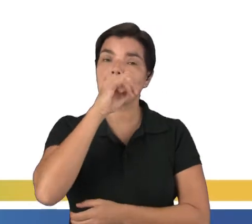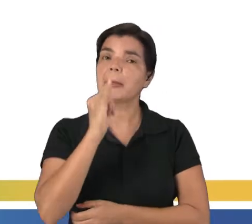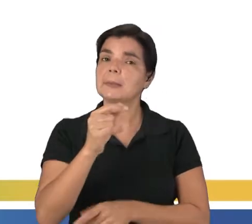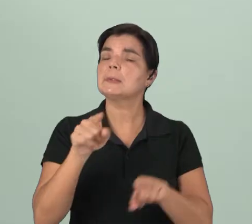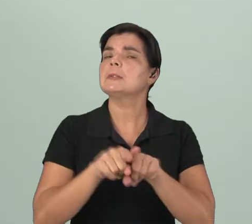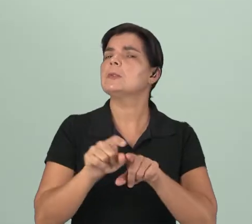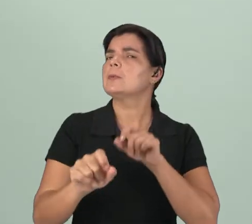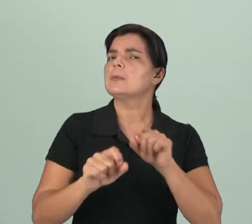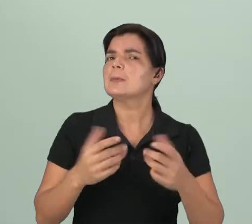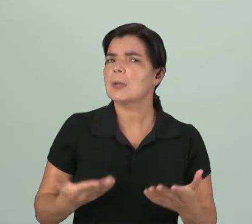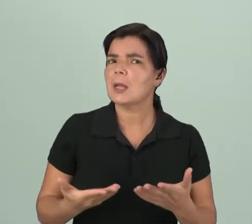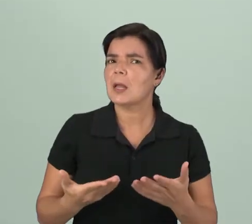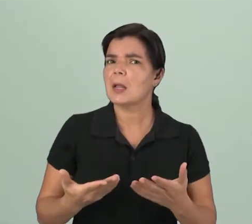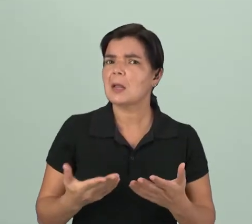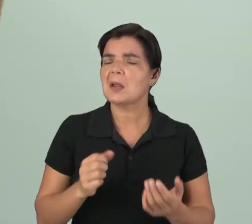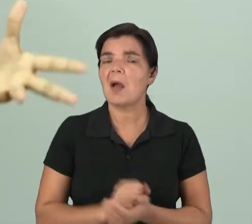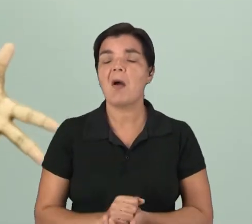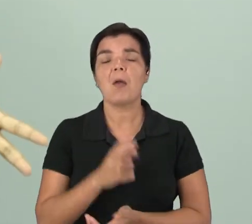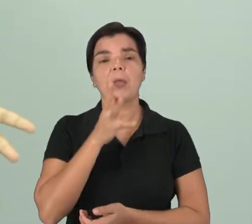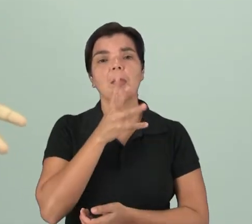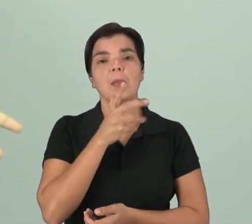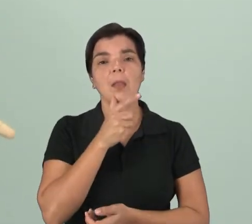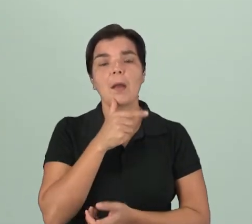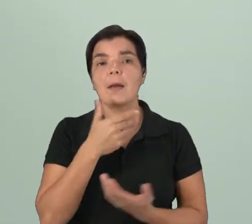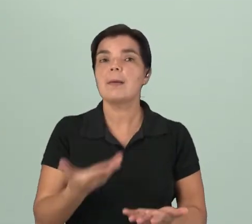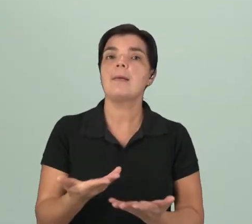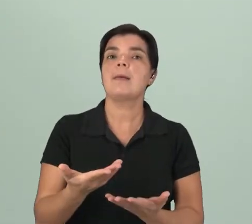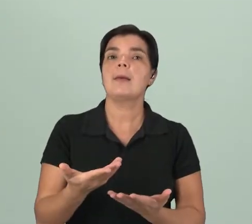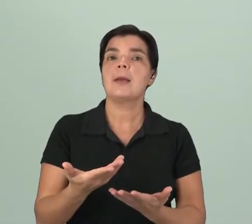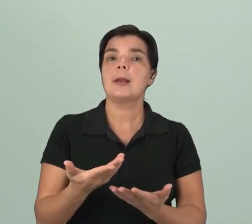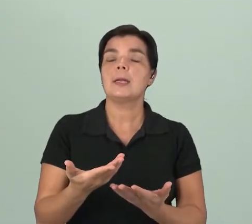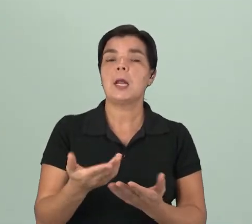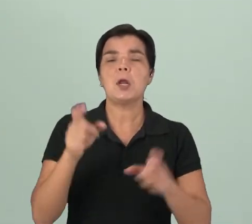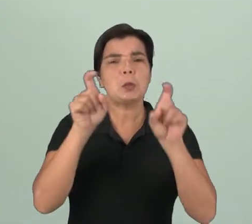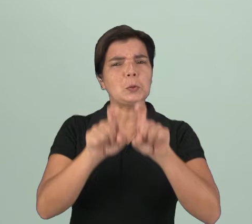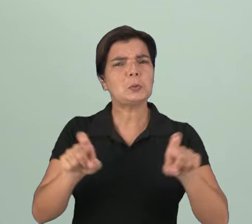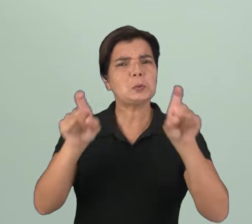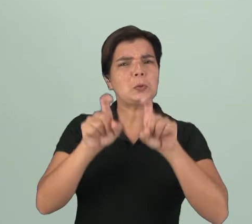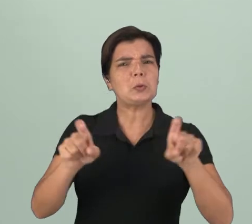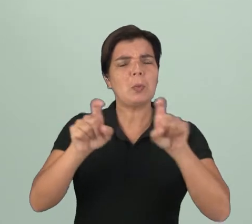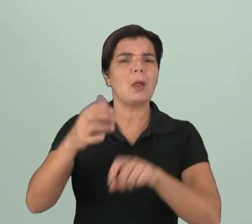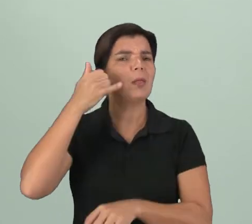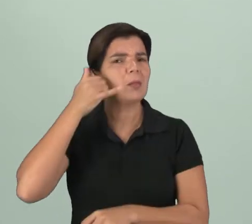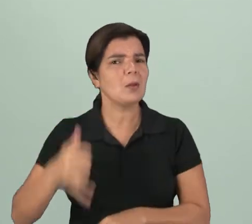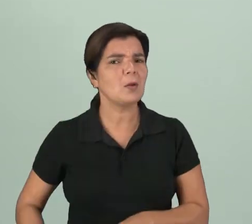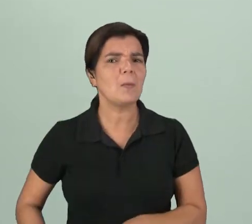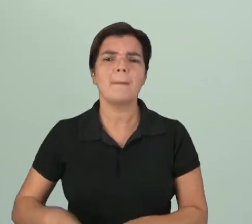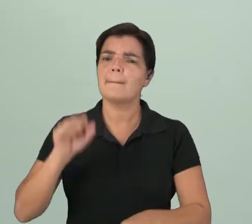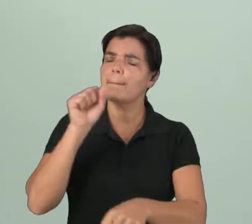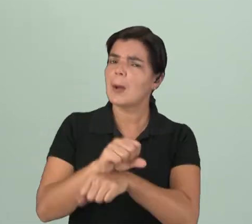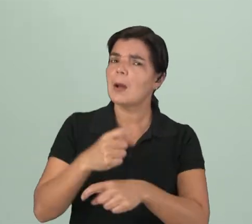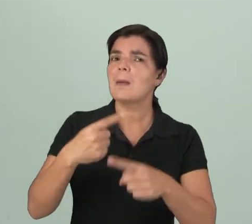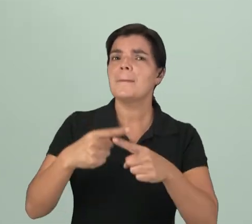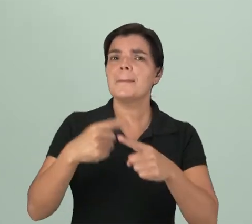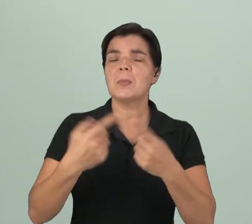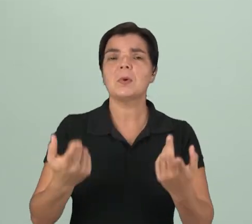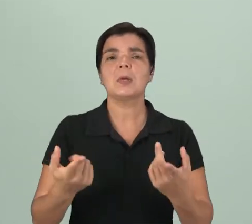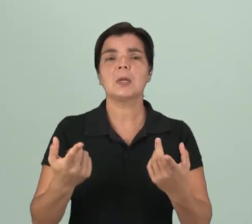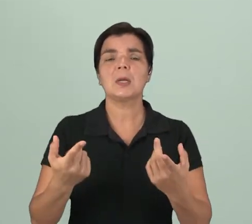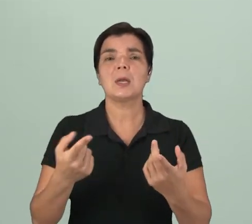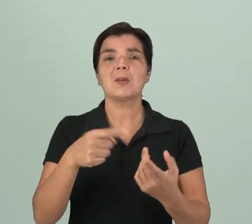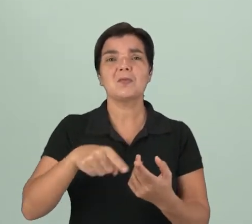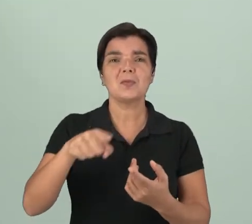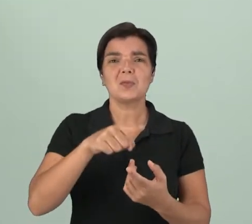que não passa muito tempo nesse computador ou nesse celular, menino, porque